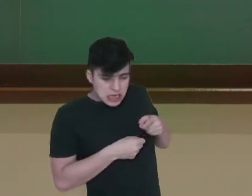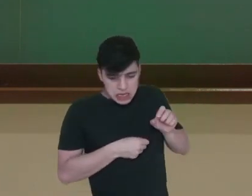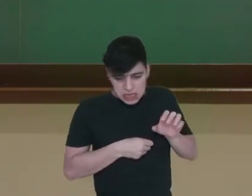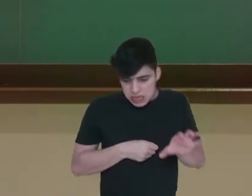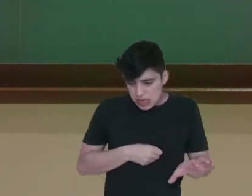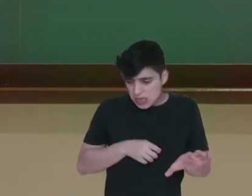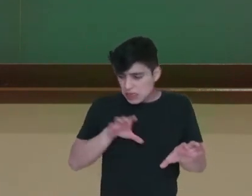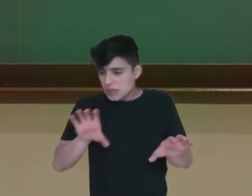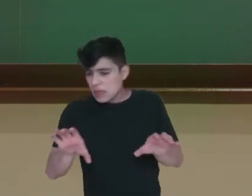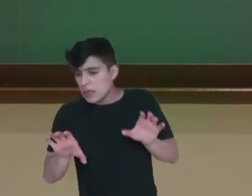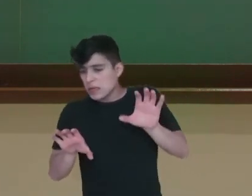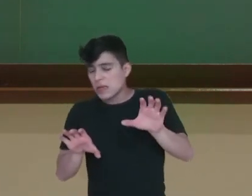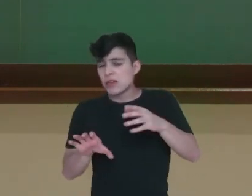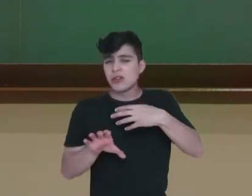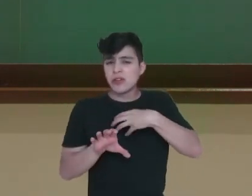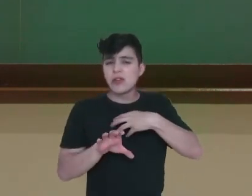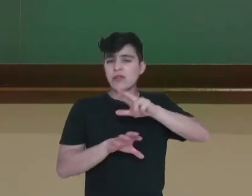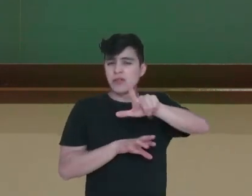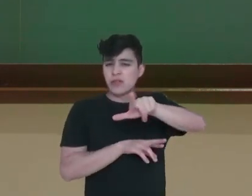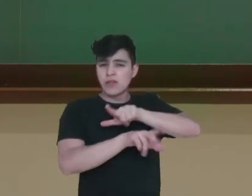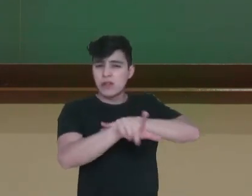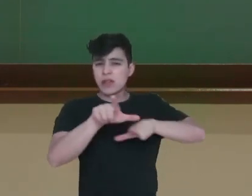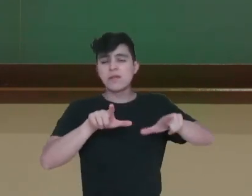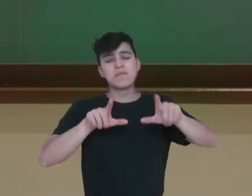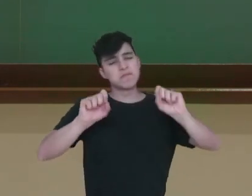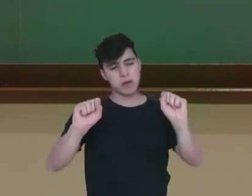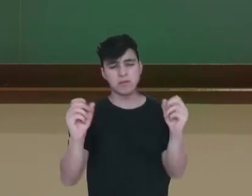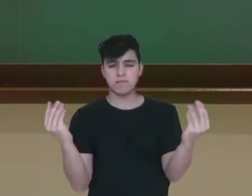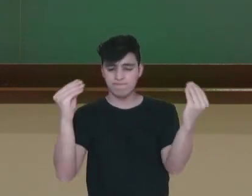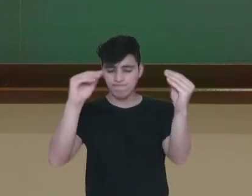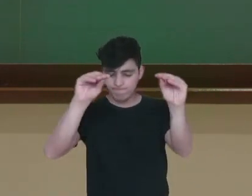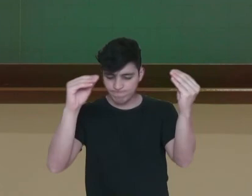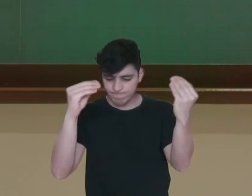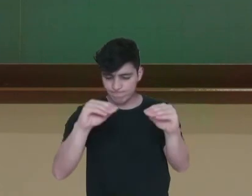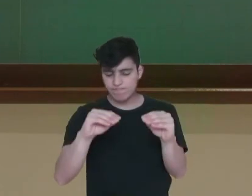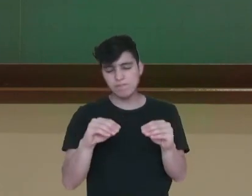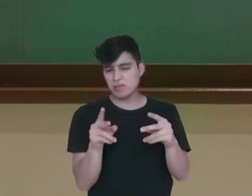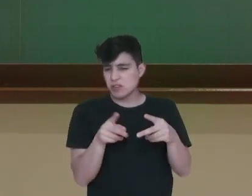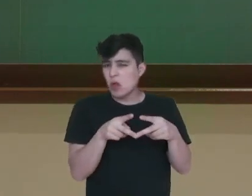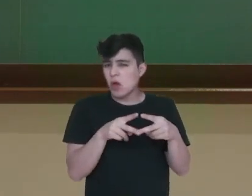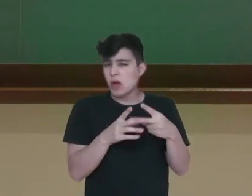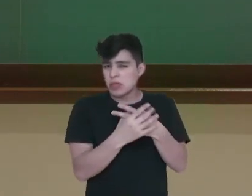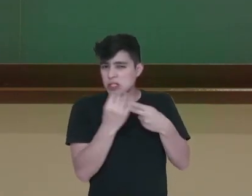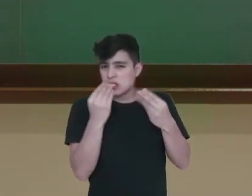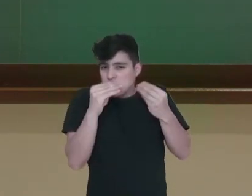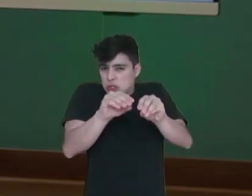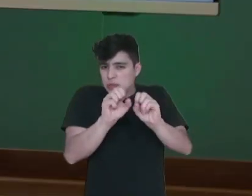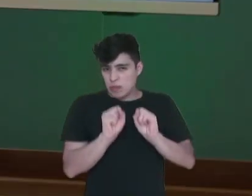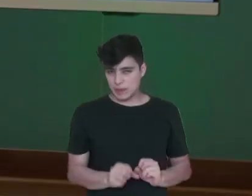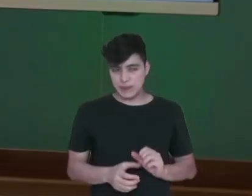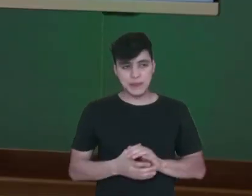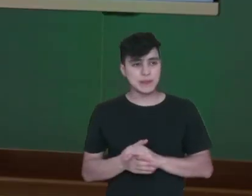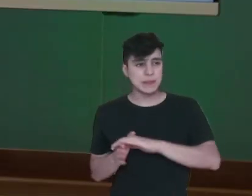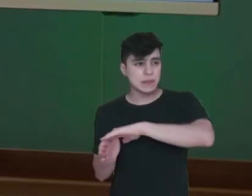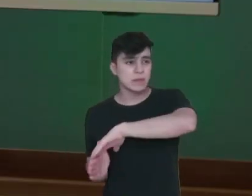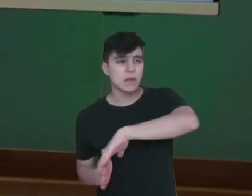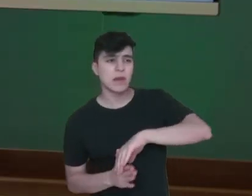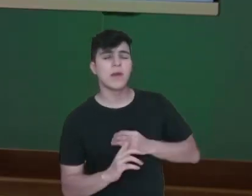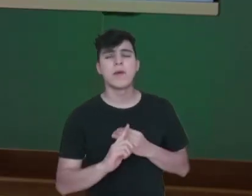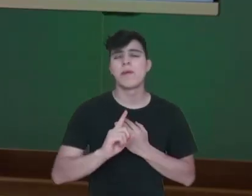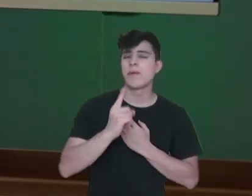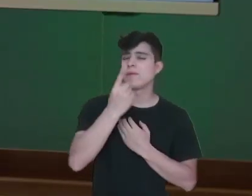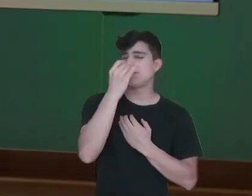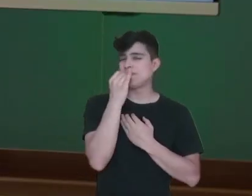com tipos climáticos diferentes, né? Então, por isso pode ser mais de um. Aí nós colocamos um exemplo aqui para a